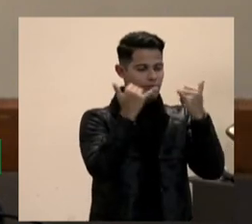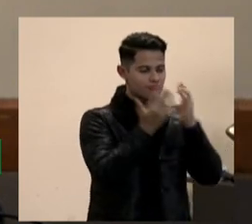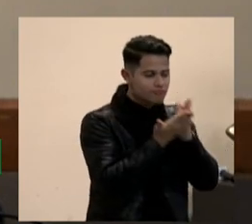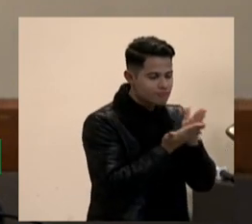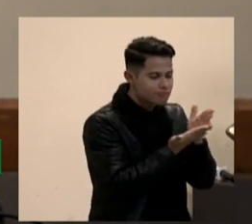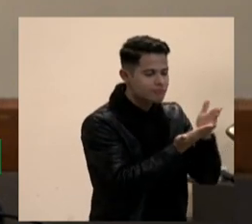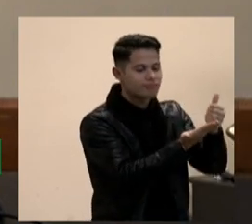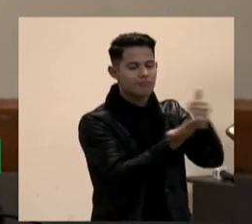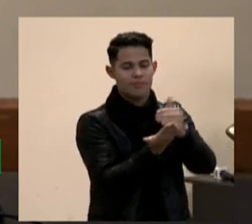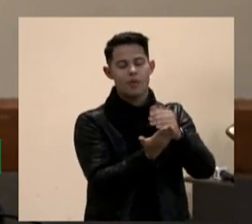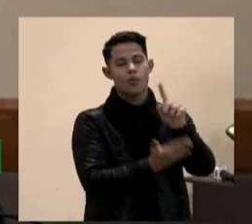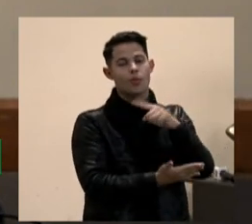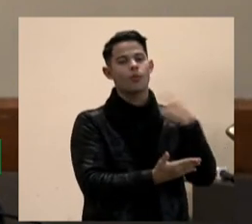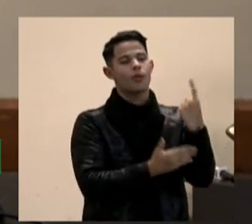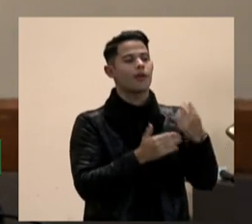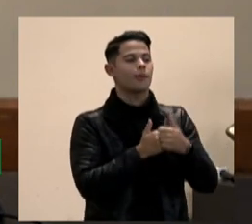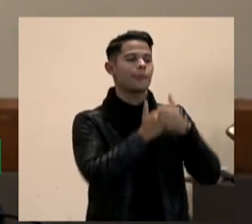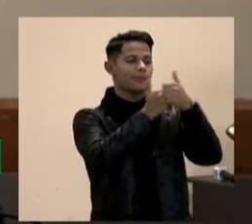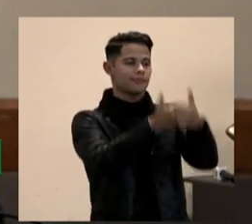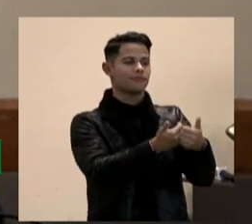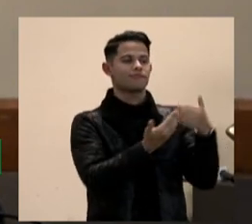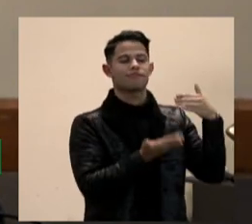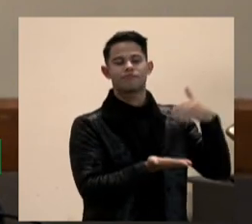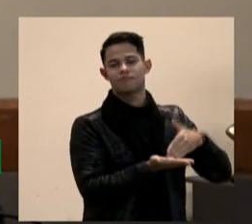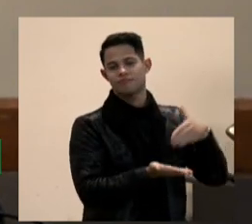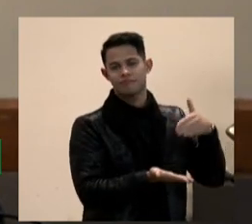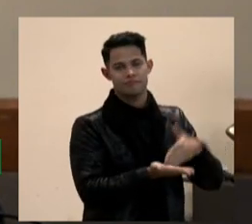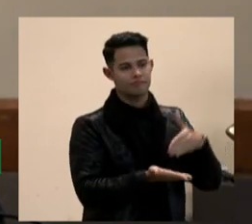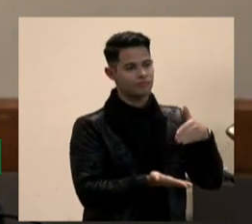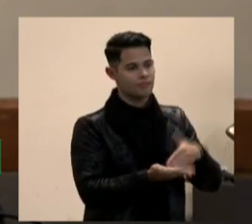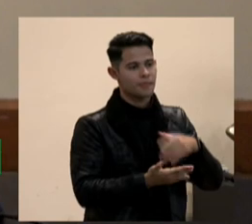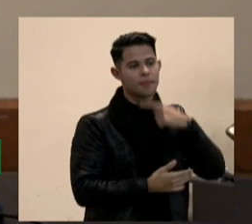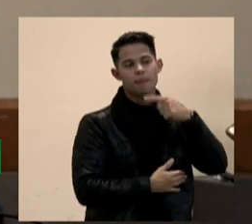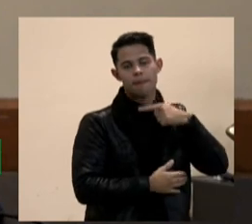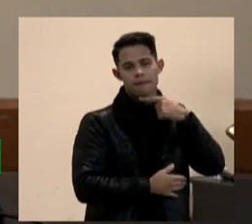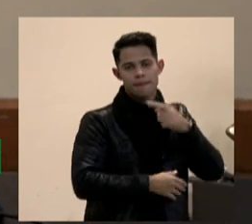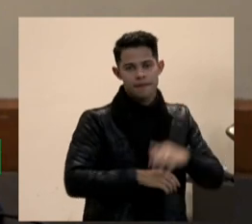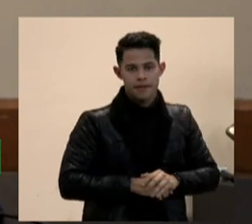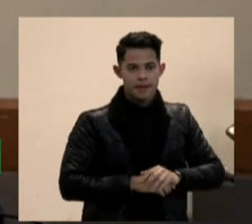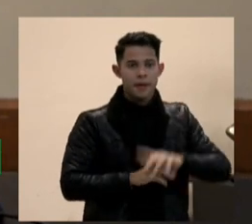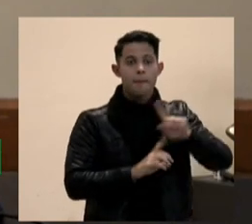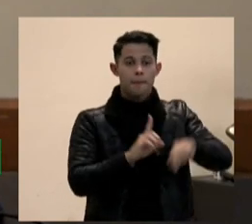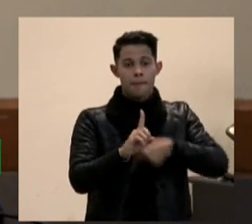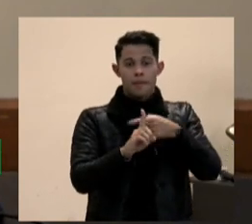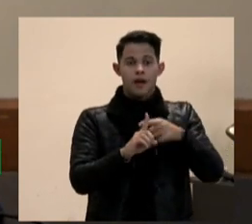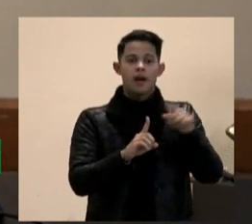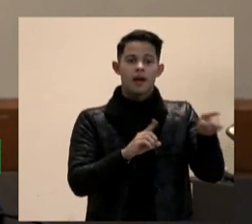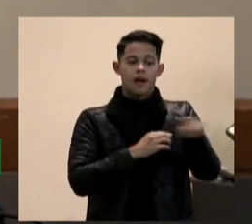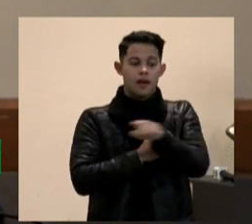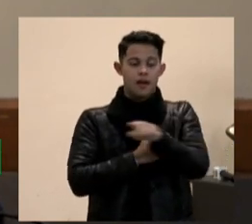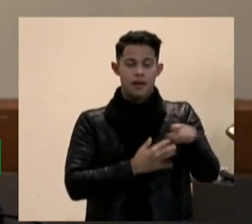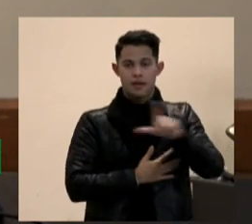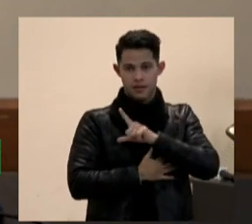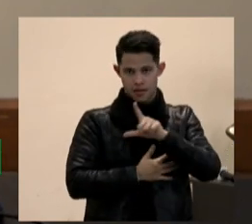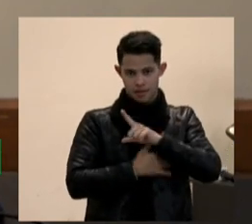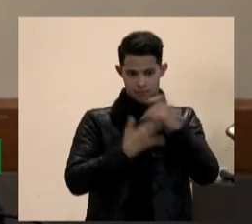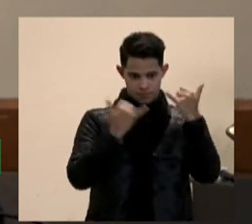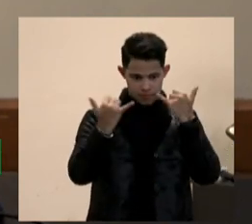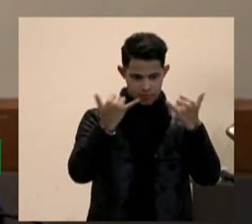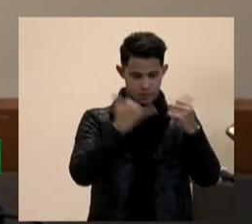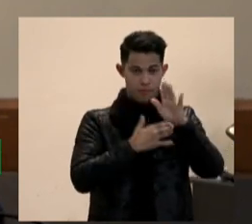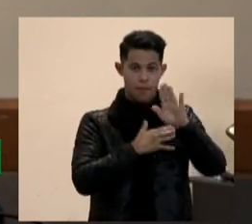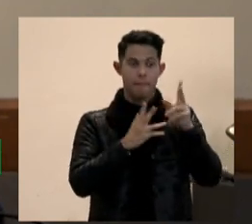da gente fazer um acompanhamento, né? Ainda que a gente tenha essas definições, identificar demanda não é algo